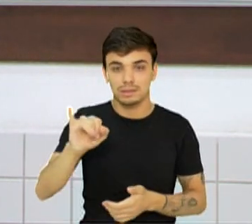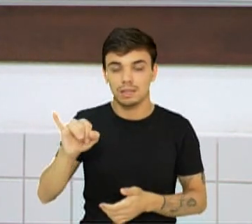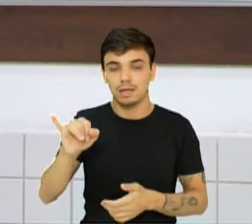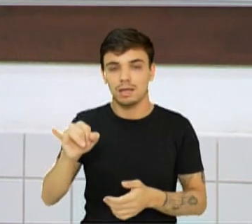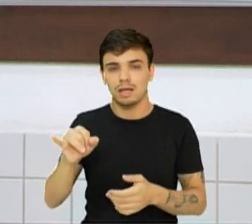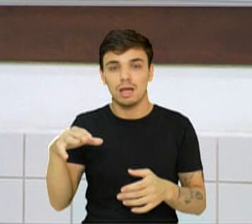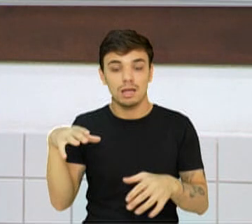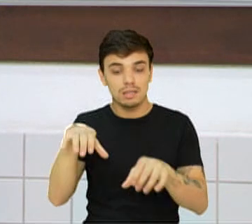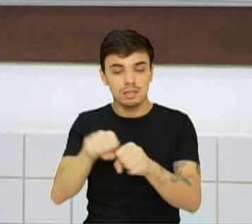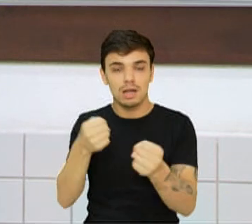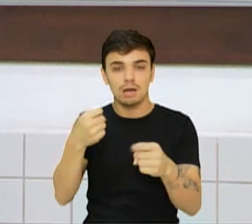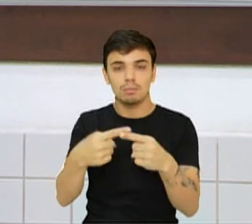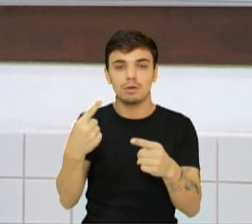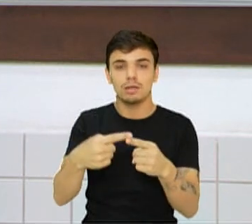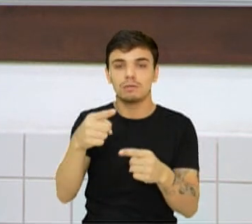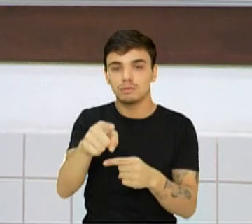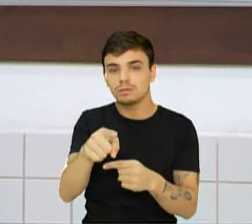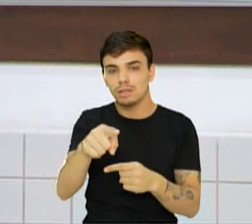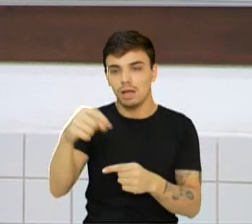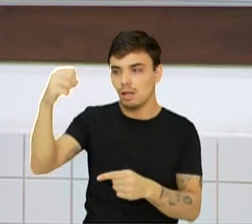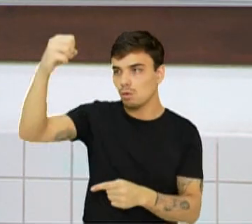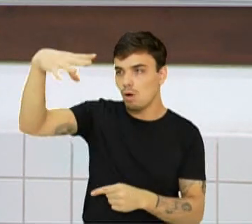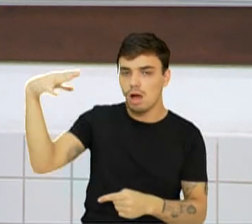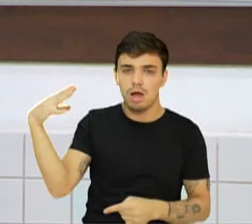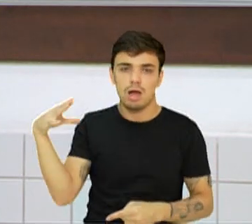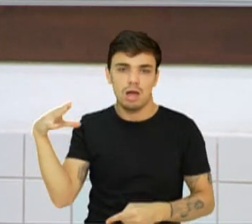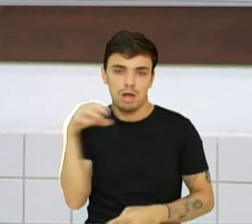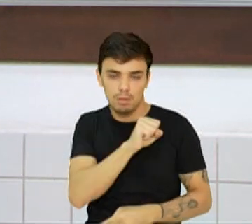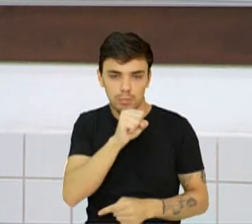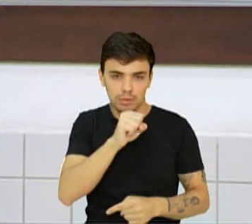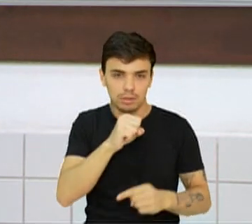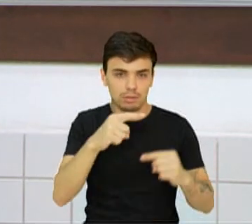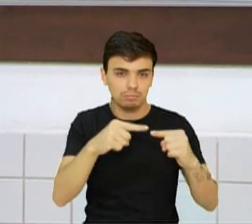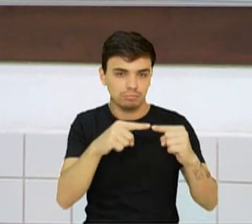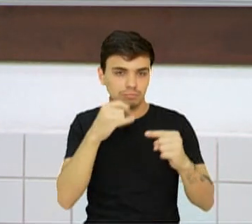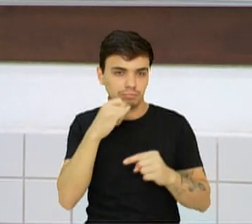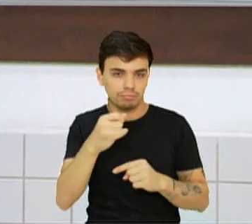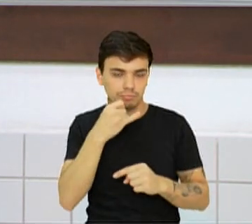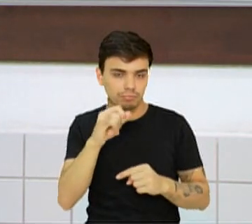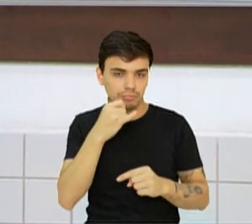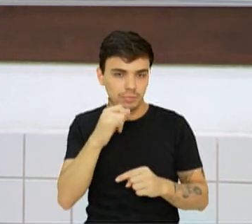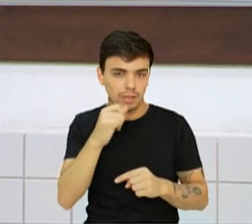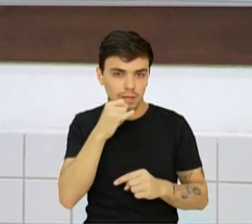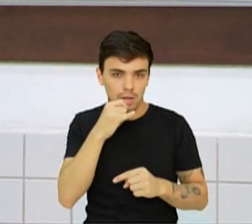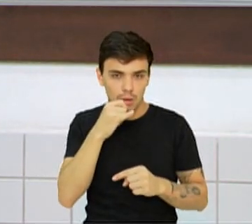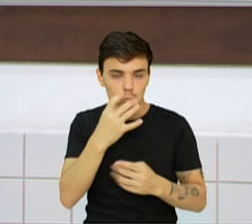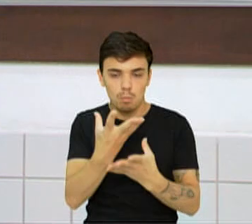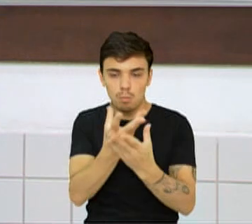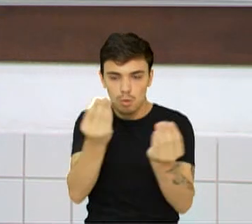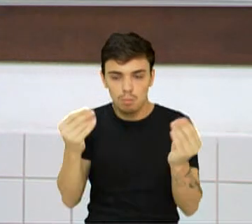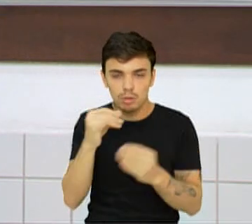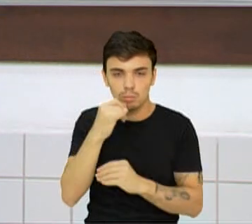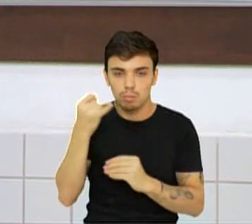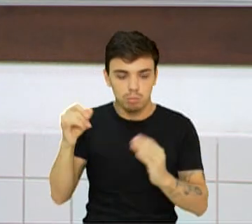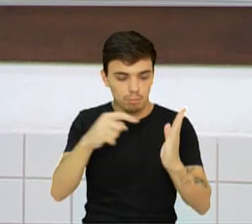porque você ligou muito rápido e deu uma sobrecarga de energia. Na verdade, não é uma sobrecarga de energia, é uma sobrecarga de